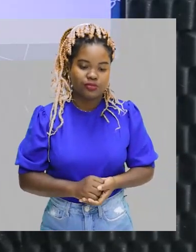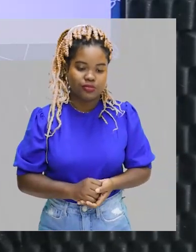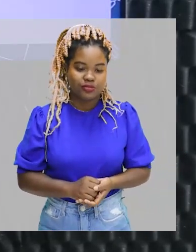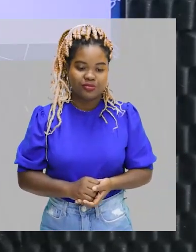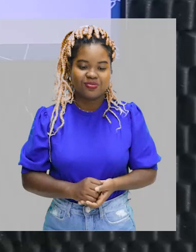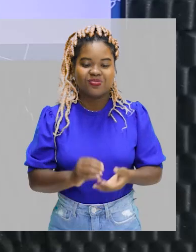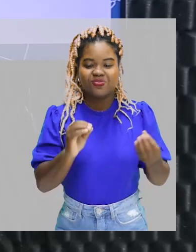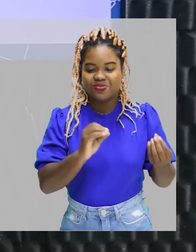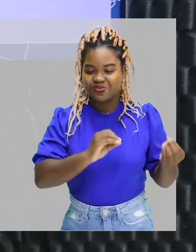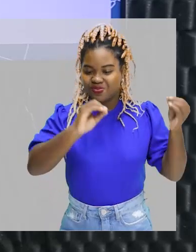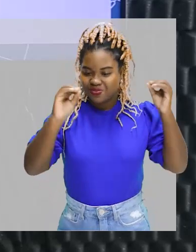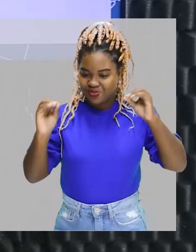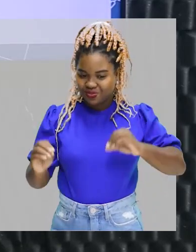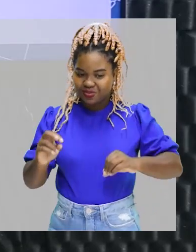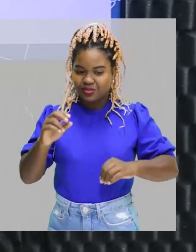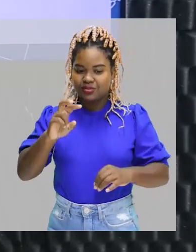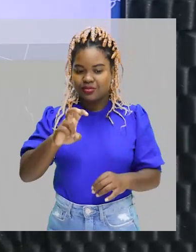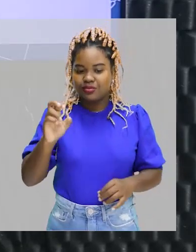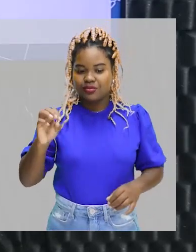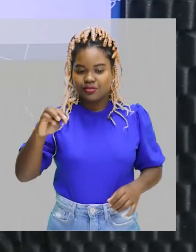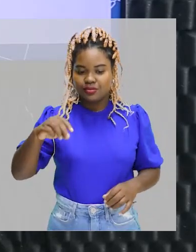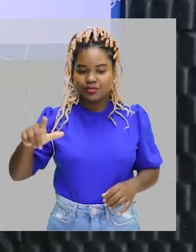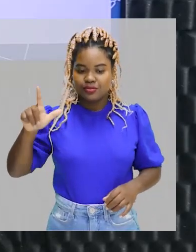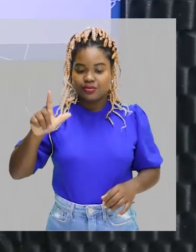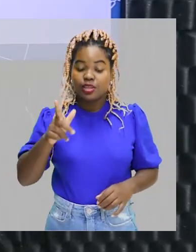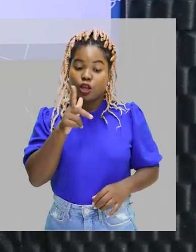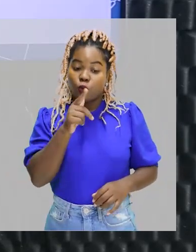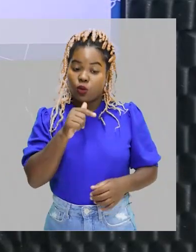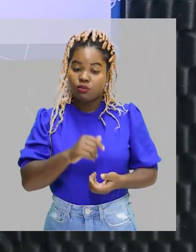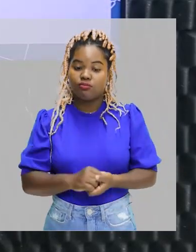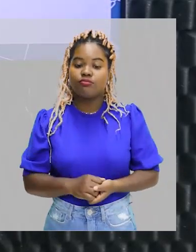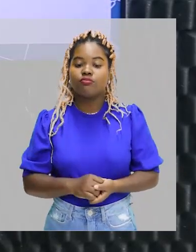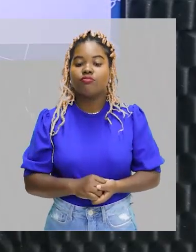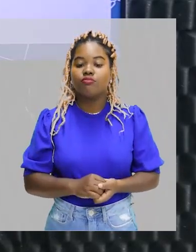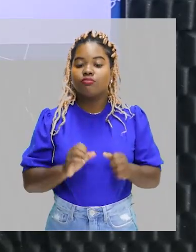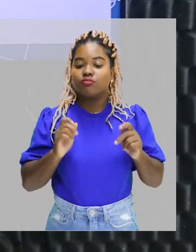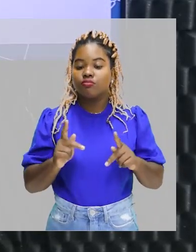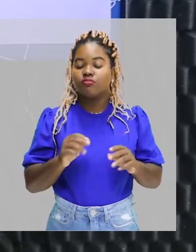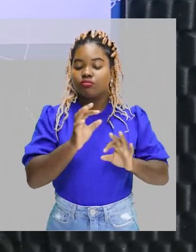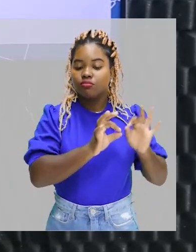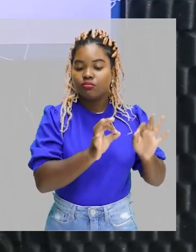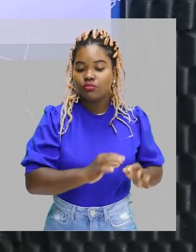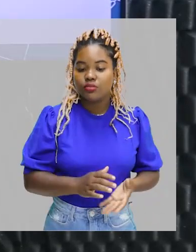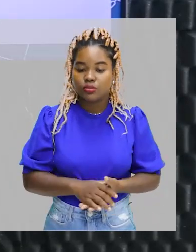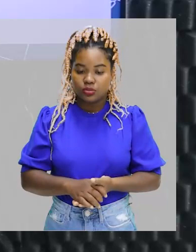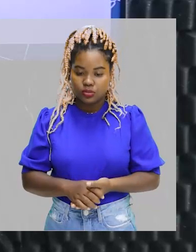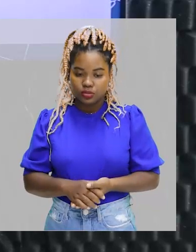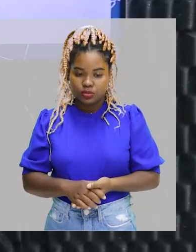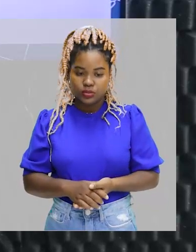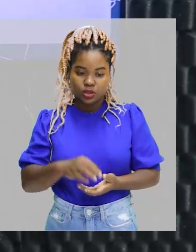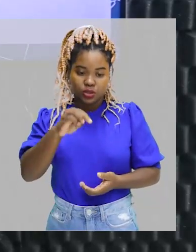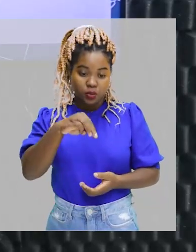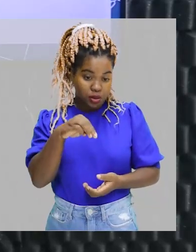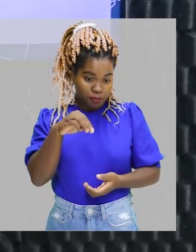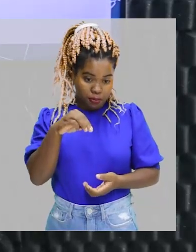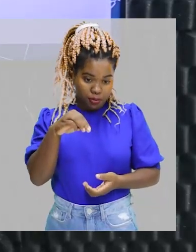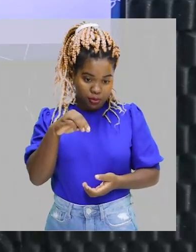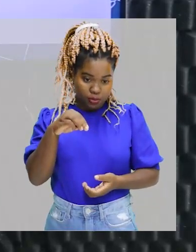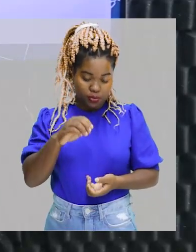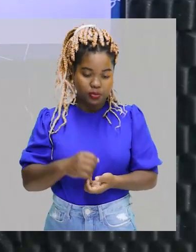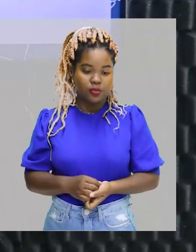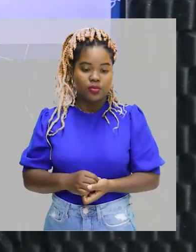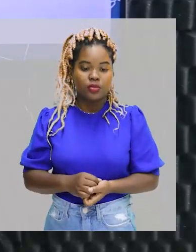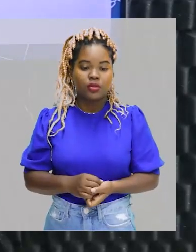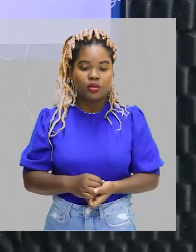nós adicionamos 50 ml de água. Show de bola? Então, vamos lá. Como é molaridade,